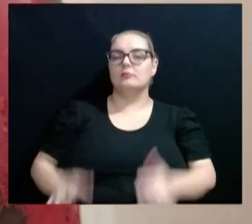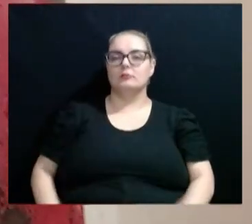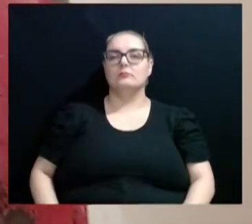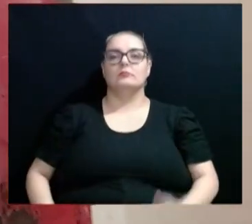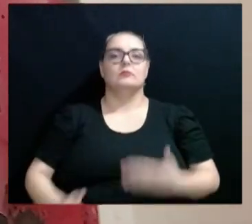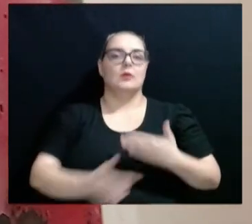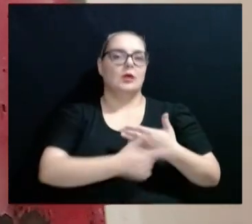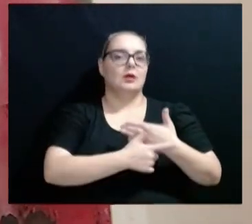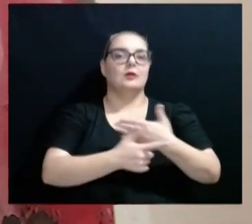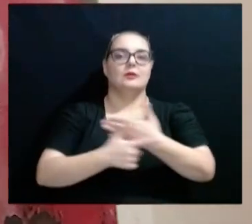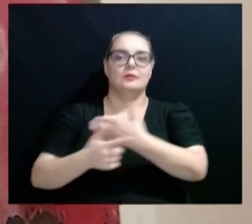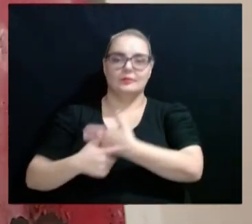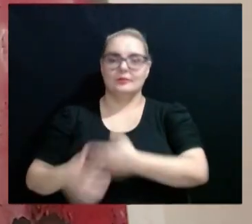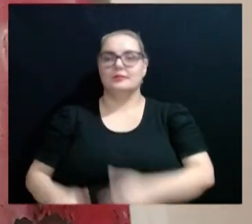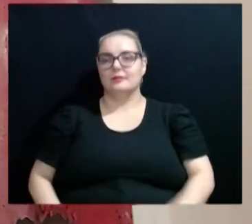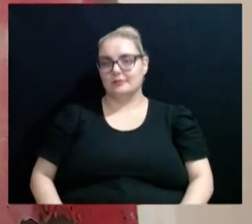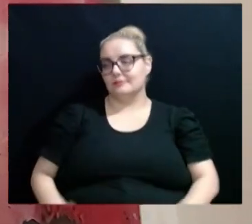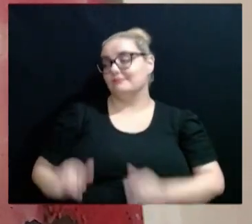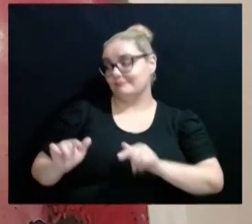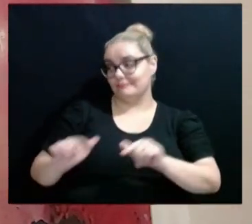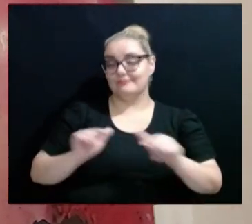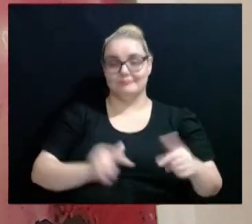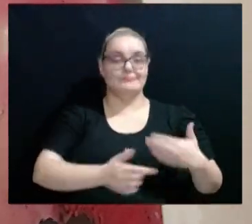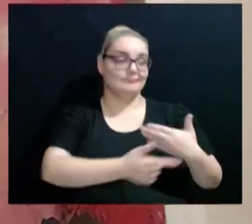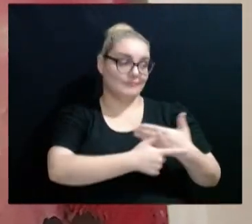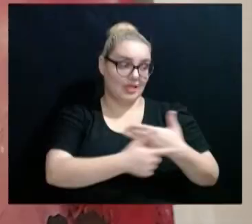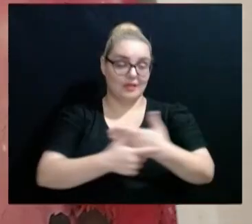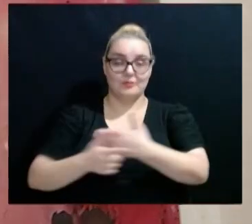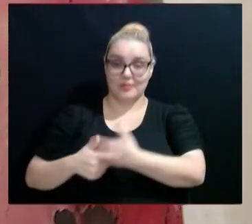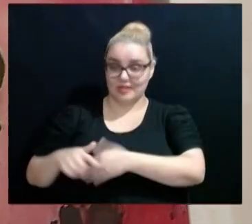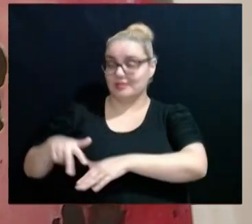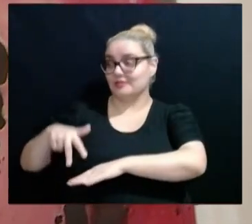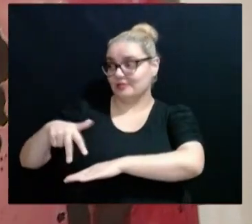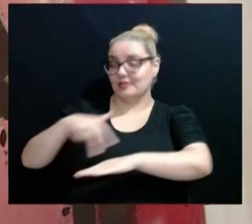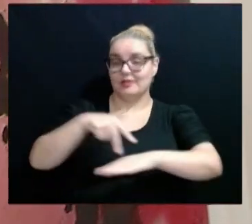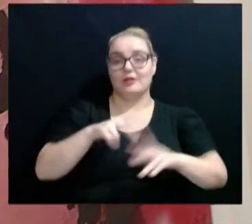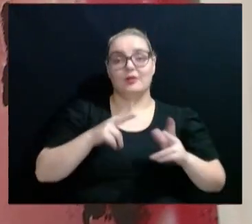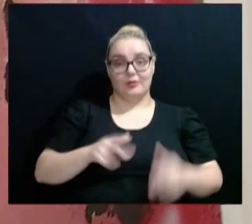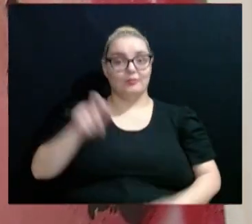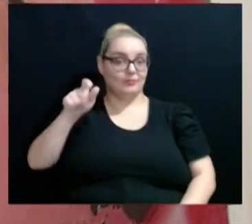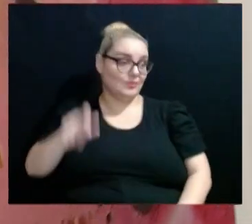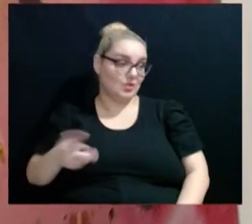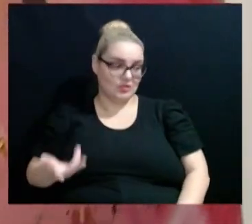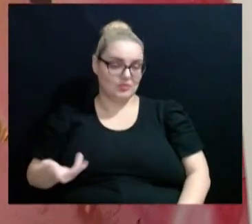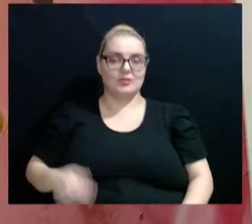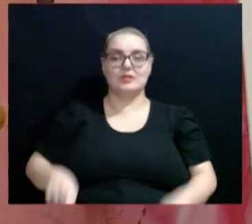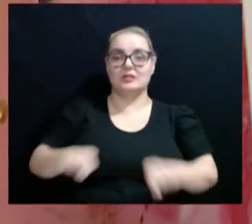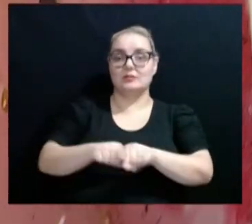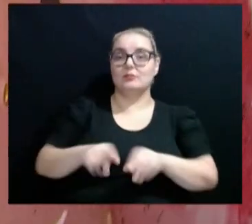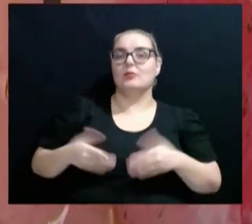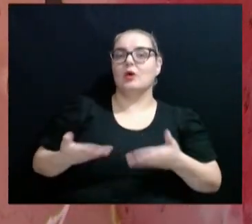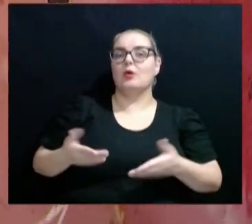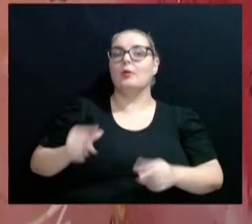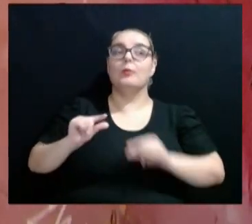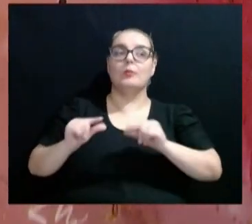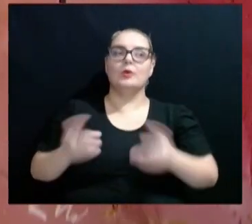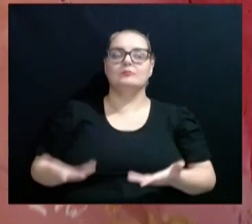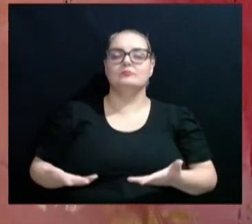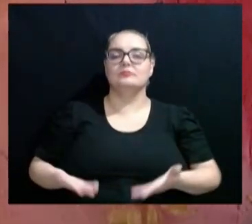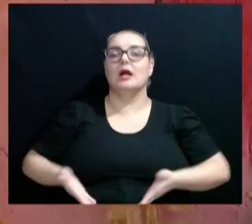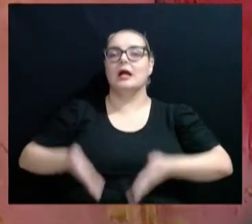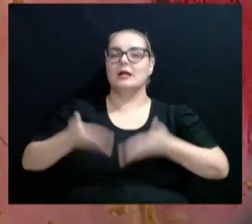realmente, assim, papéis de lugares, papéis de atuação como pessoa, e quis trazer um